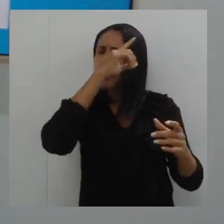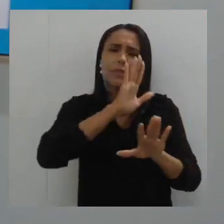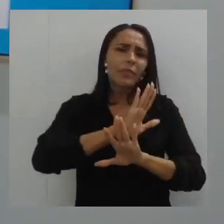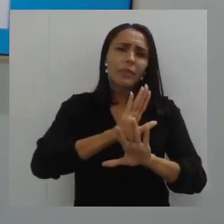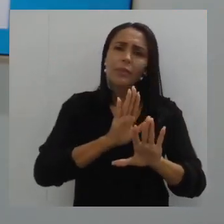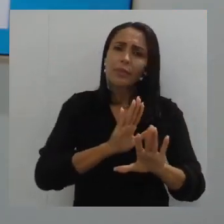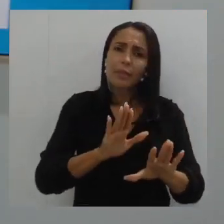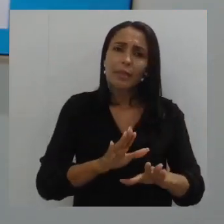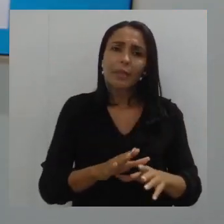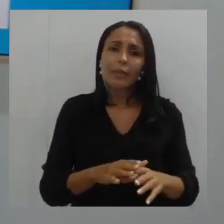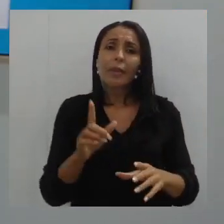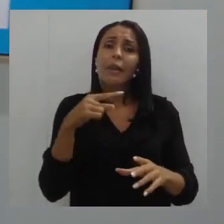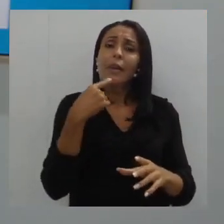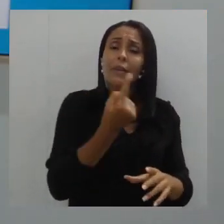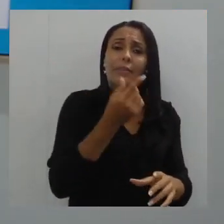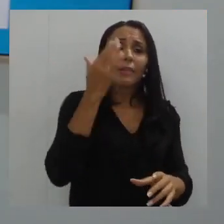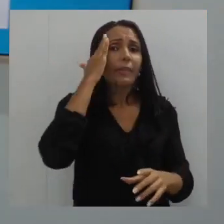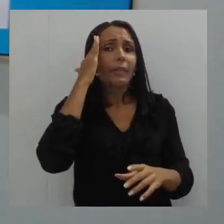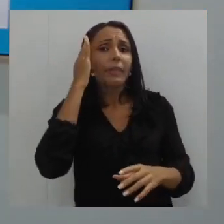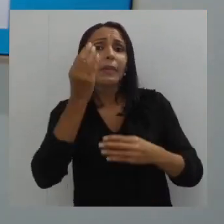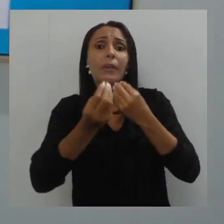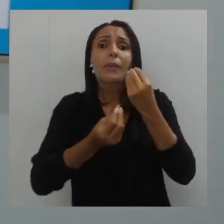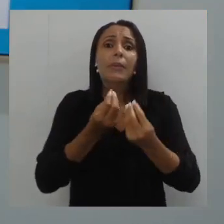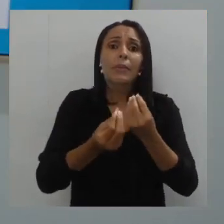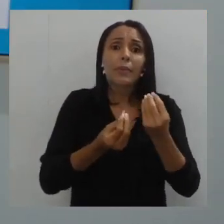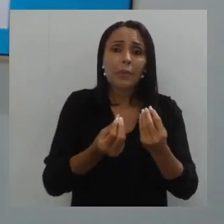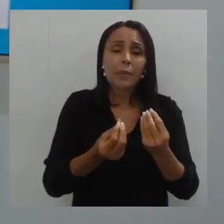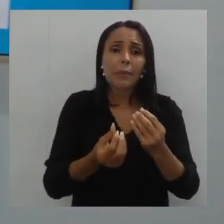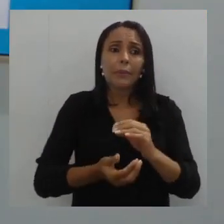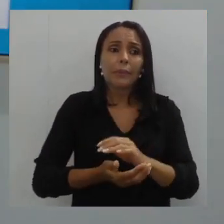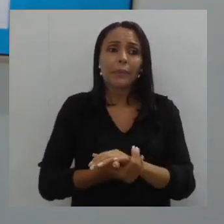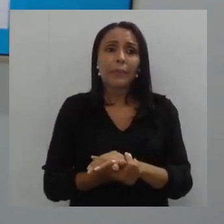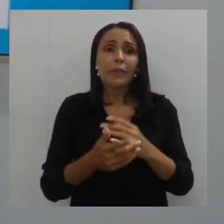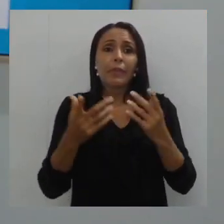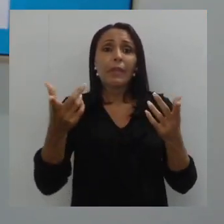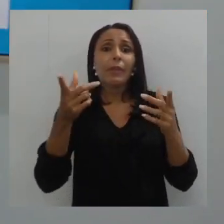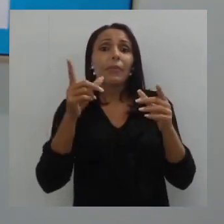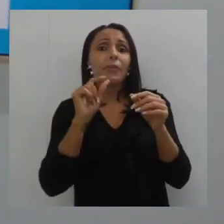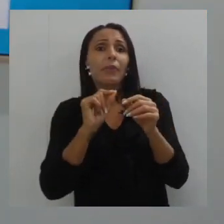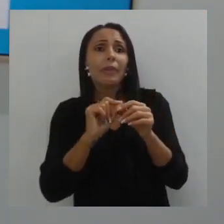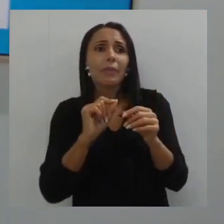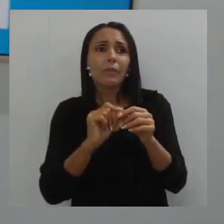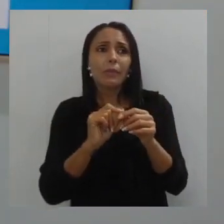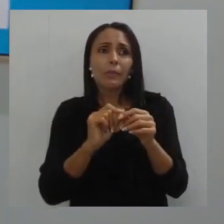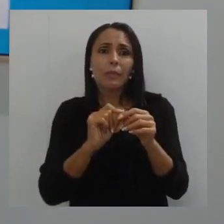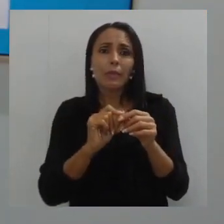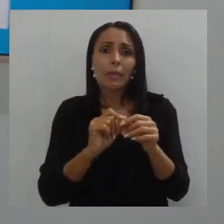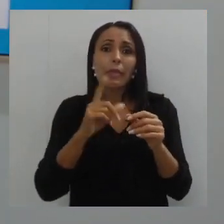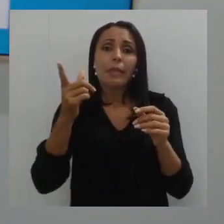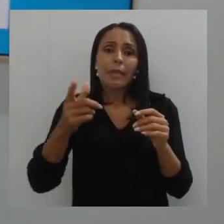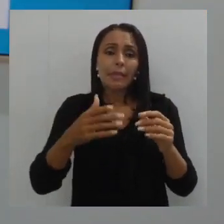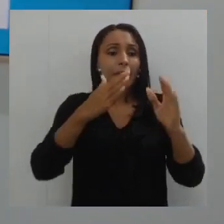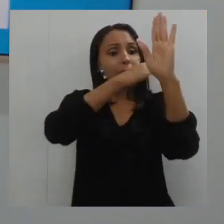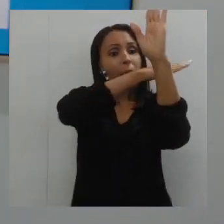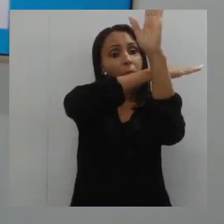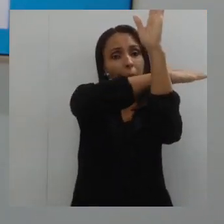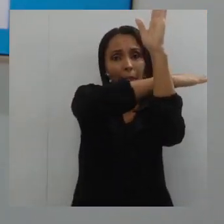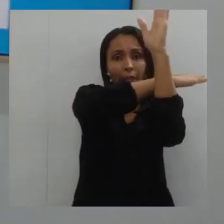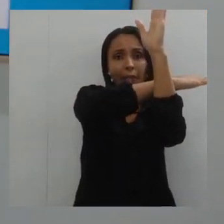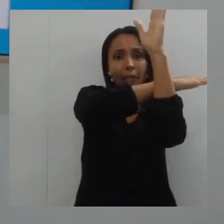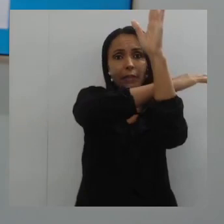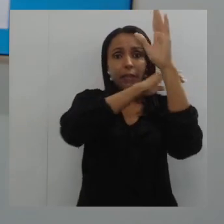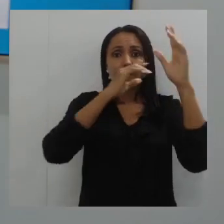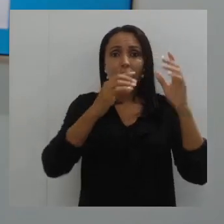gente entender como é que eu pego e faço, no plano cartesiano,